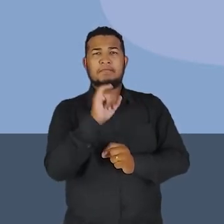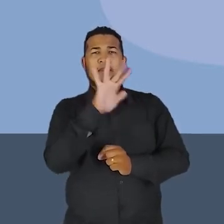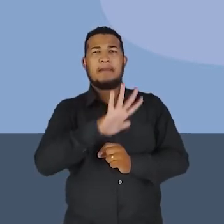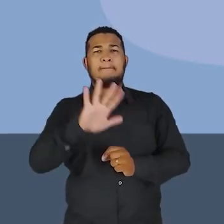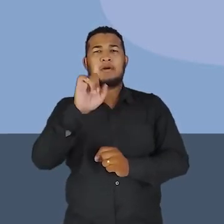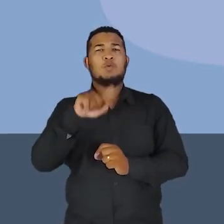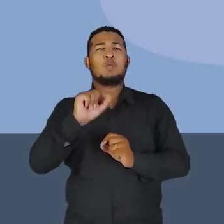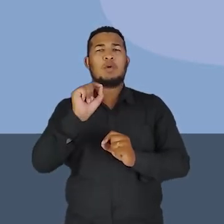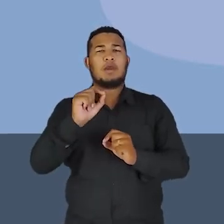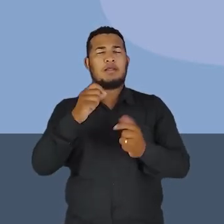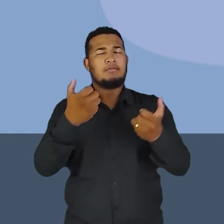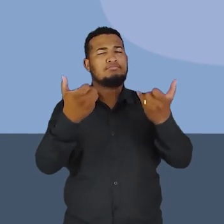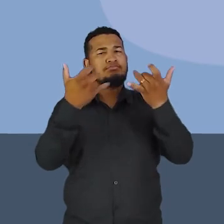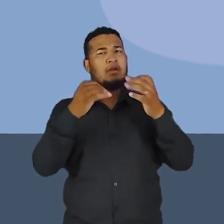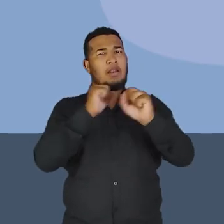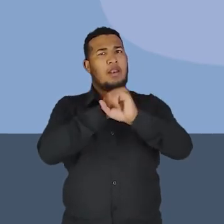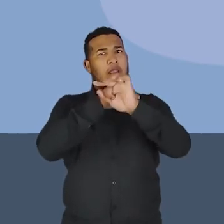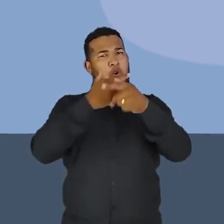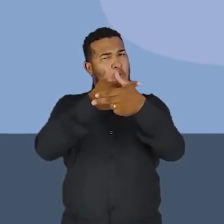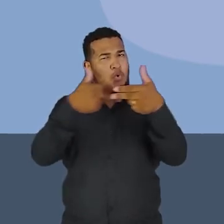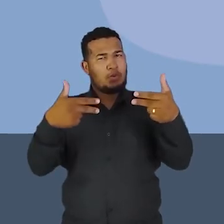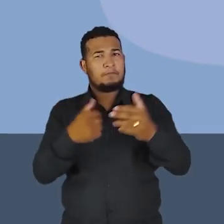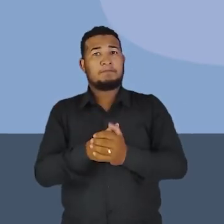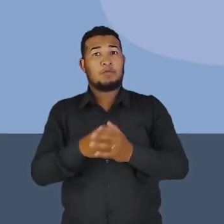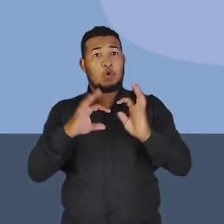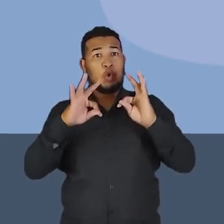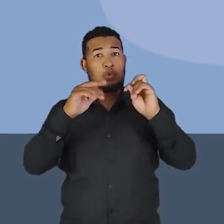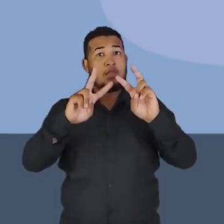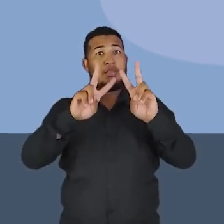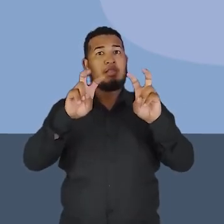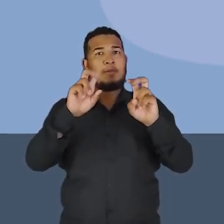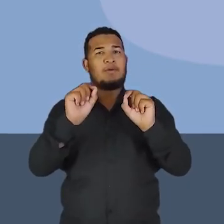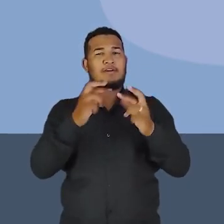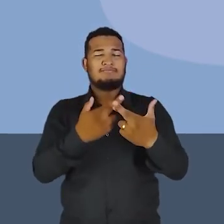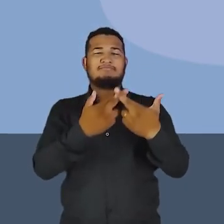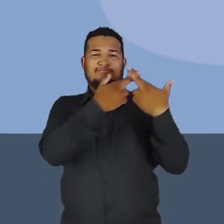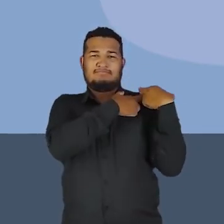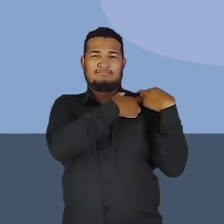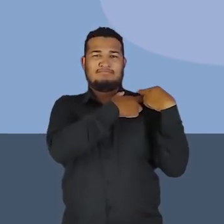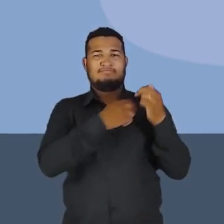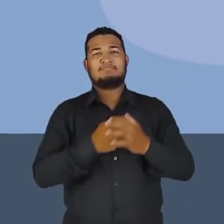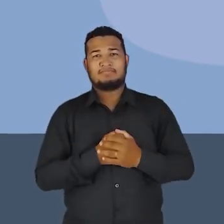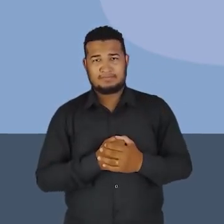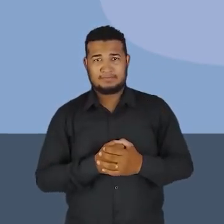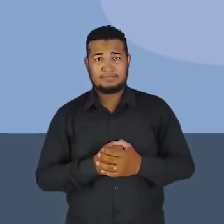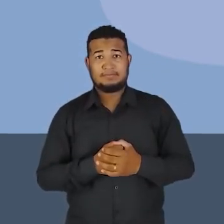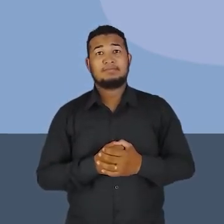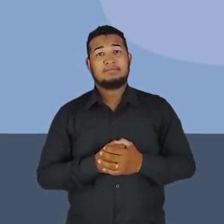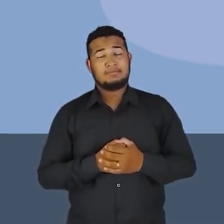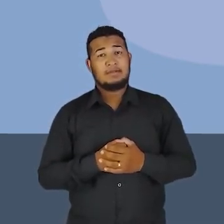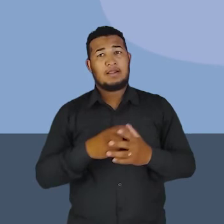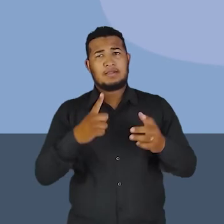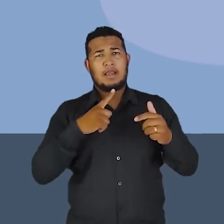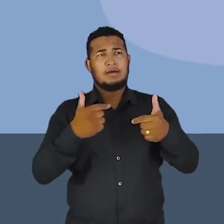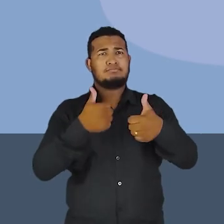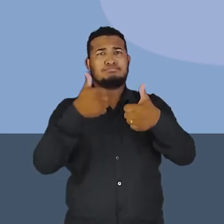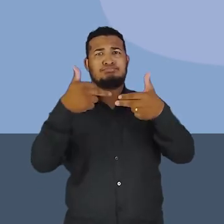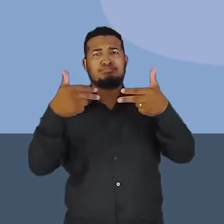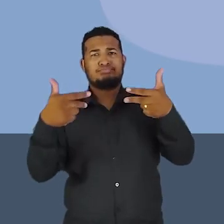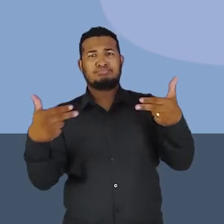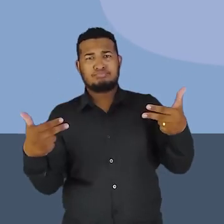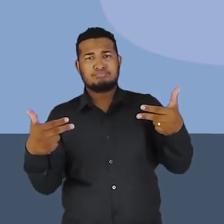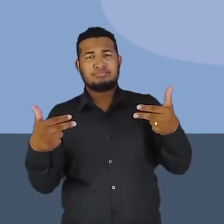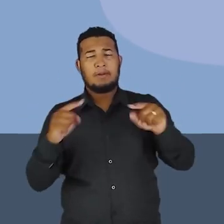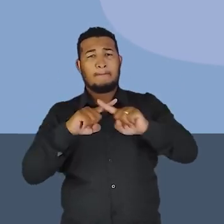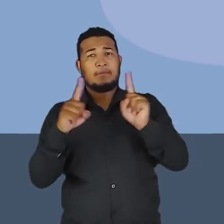nos dizem algumas coisas, todas elas em relação à responsabilidade. A gente pretende muitas coisas.